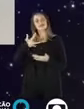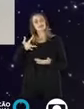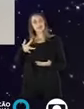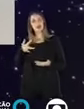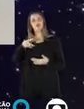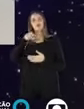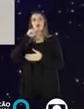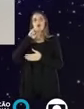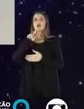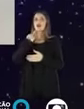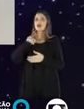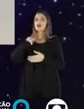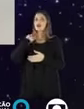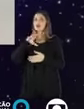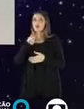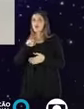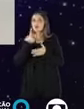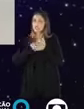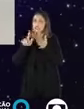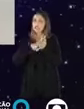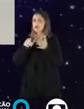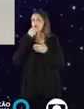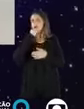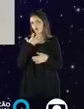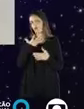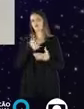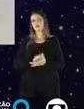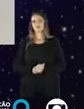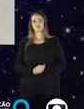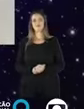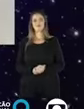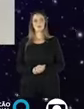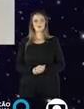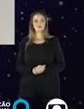orgânicos, alimentos limpos, bons e justos.